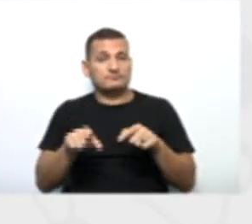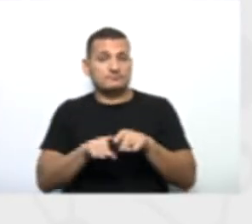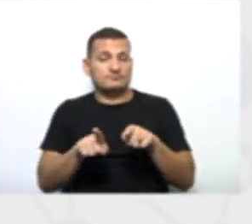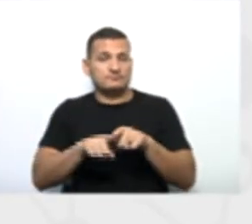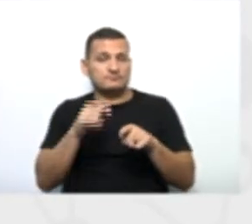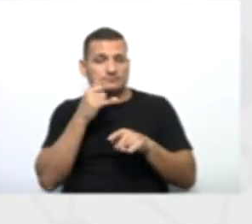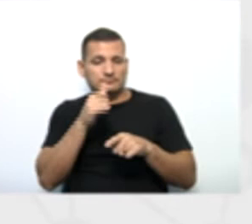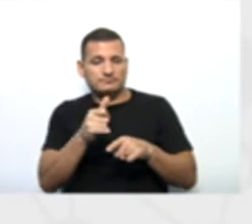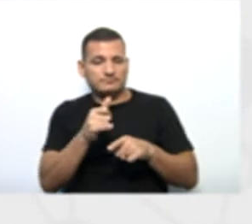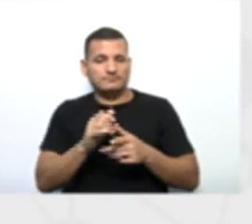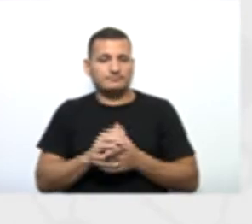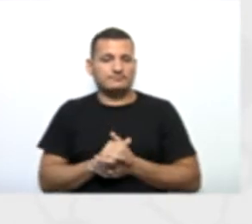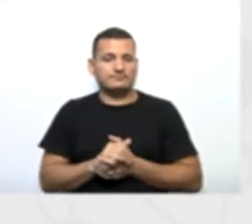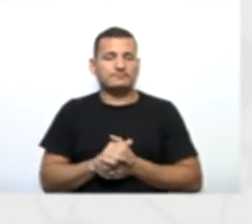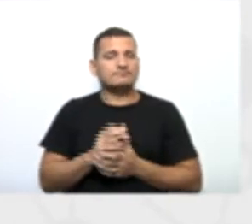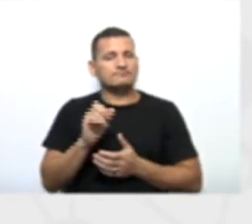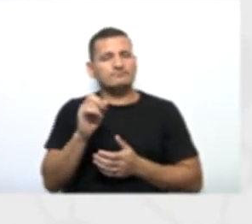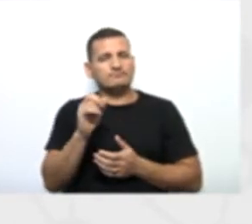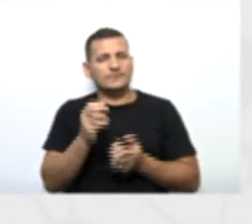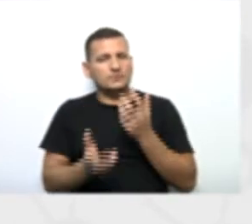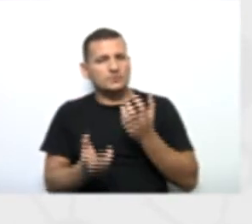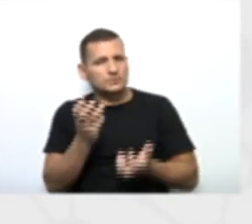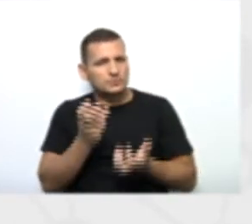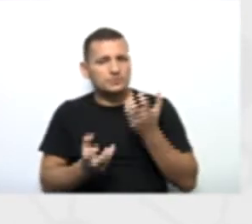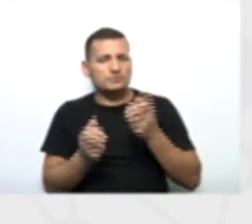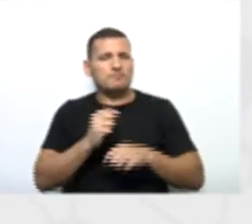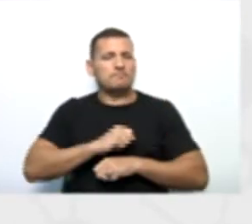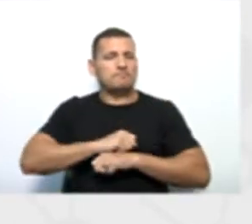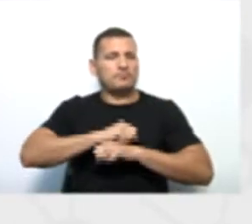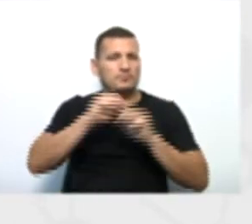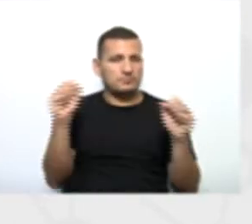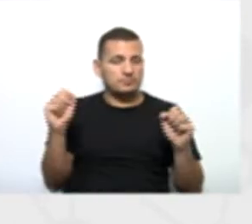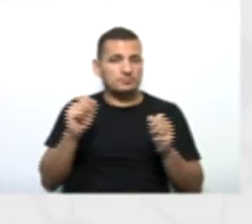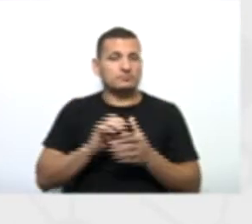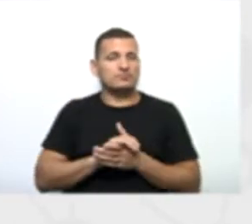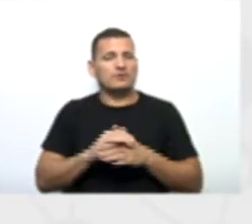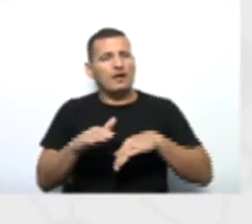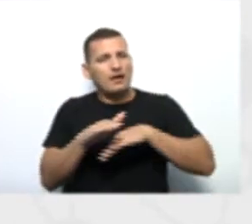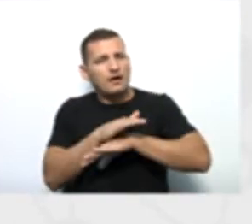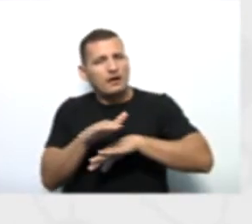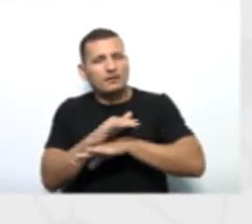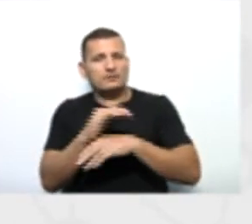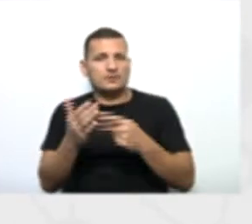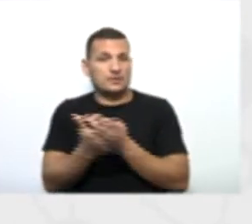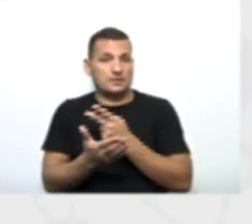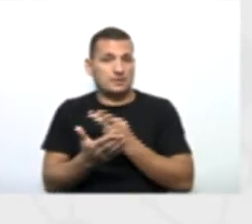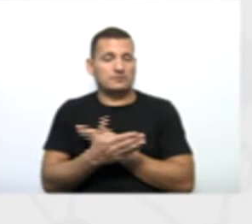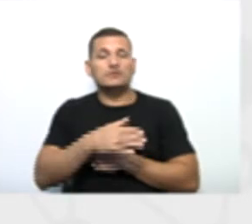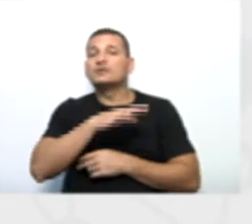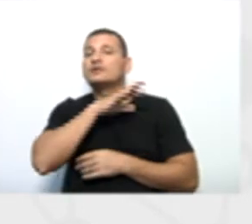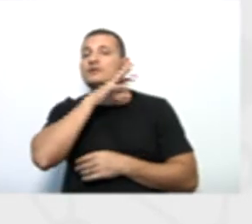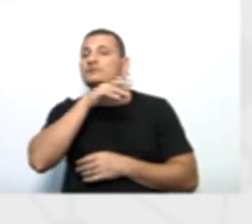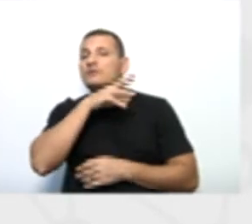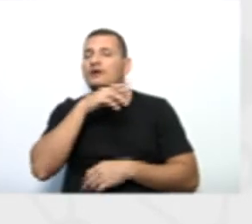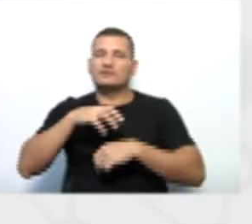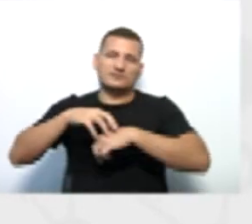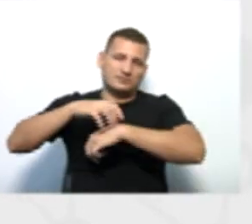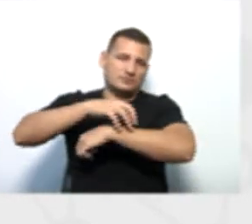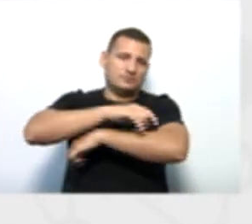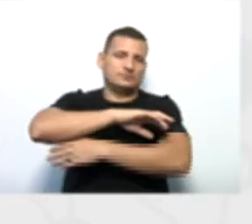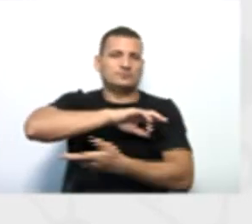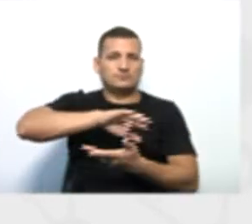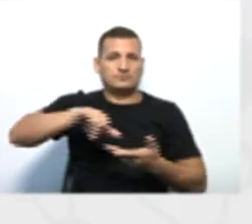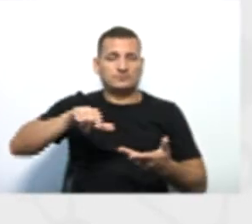também, probabilidade de incêndios, explosão, armazenamento inadequado, animais peçonhentos e outras situações de